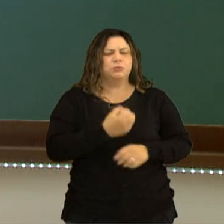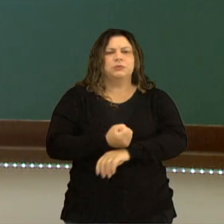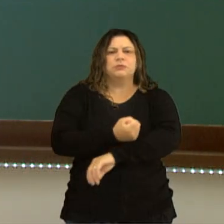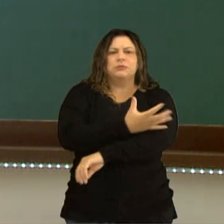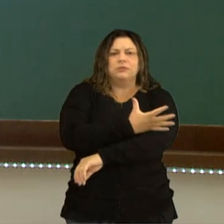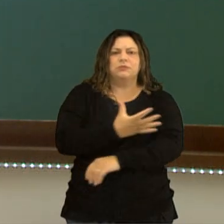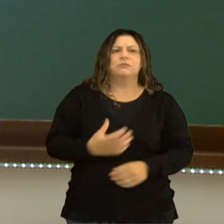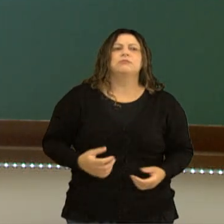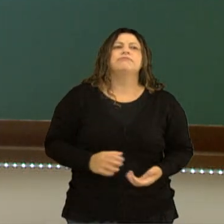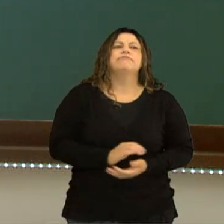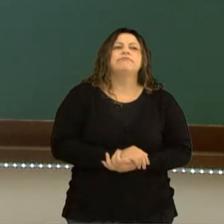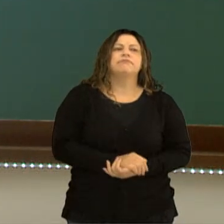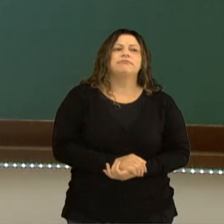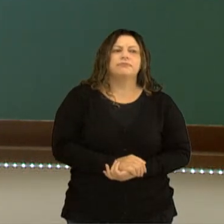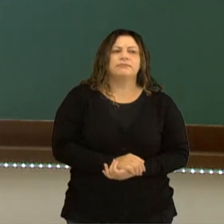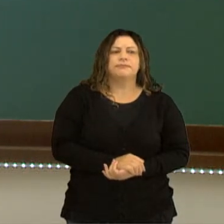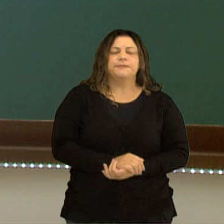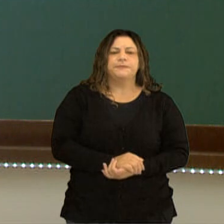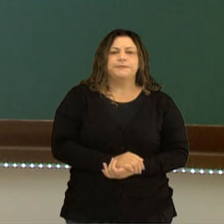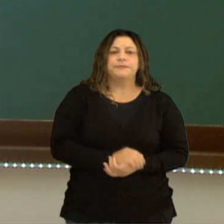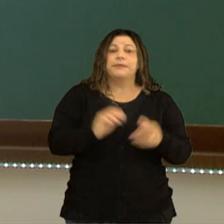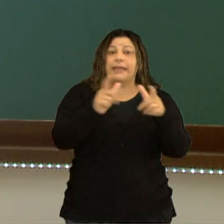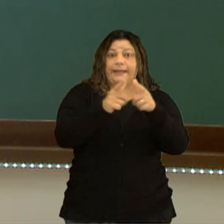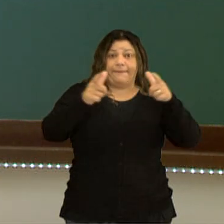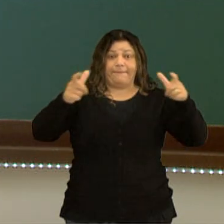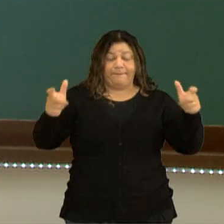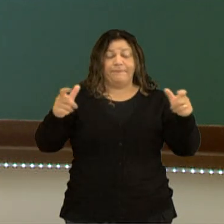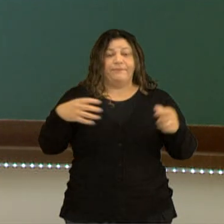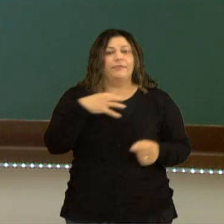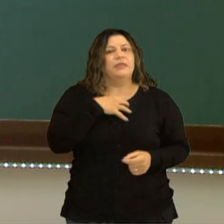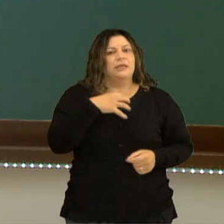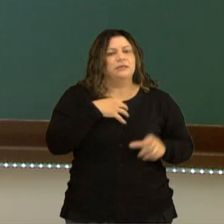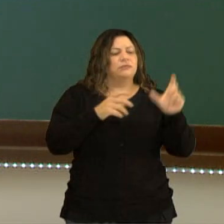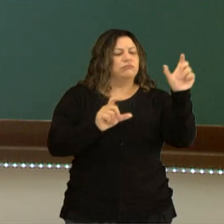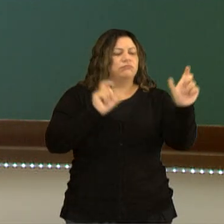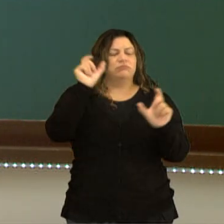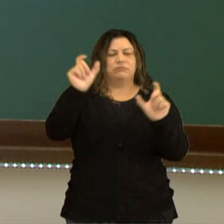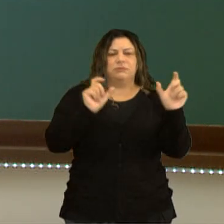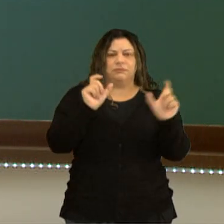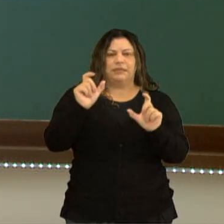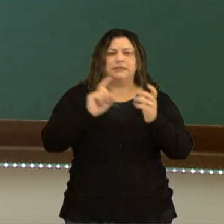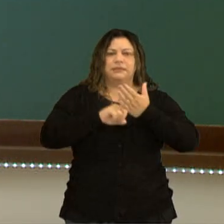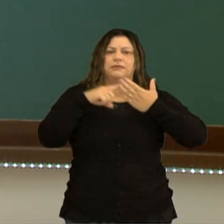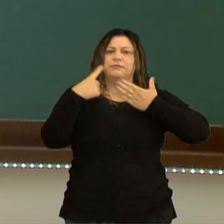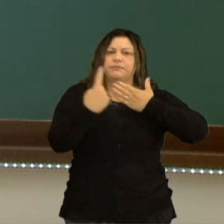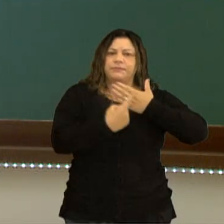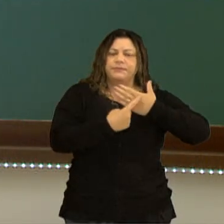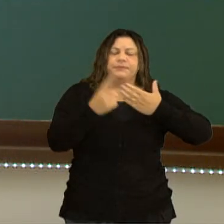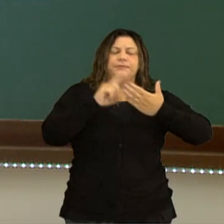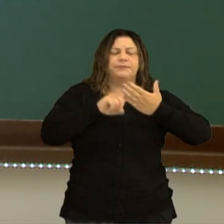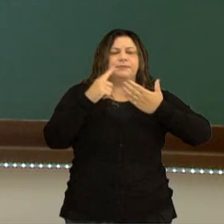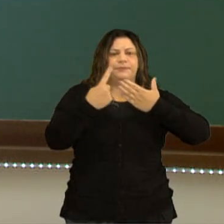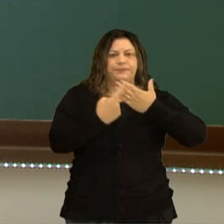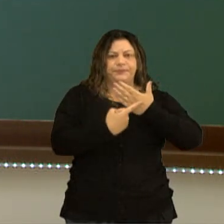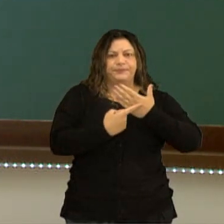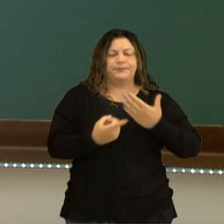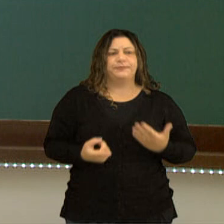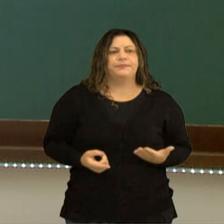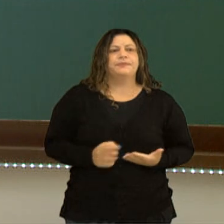emoções. Nós temos a ampliação do sentido das palavras através de figuras de linguagem, de sentido